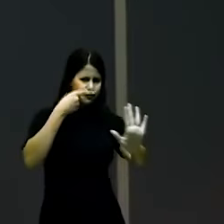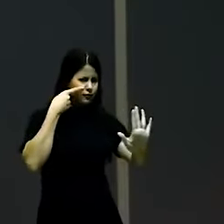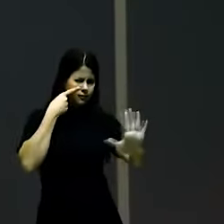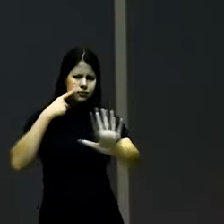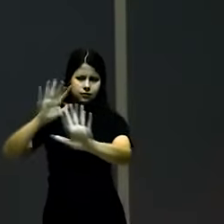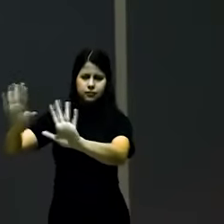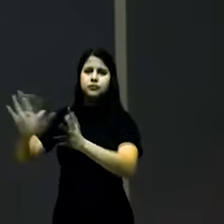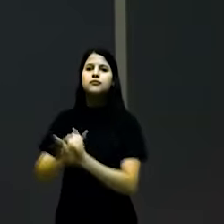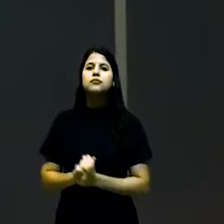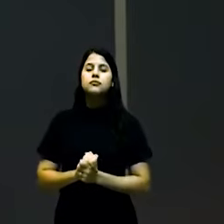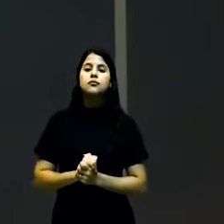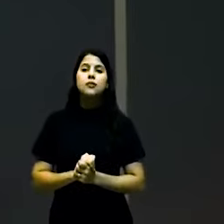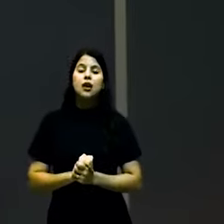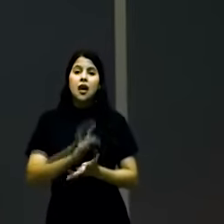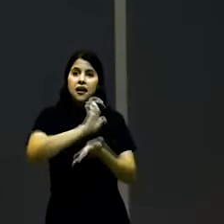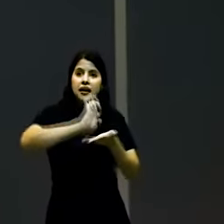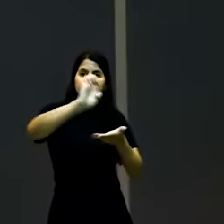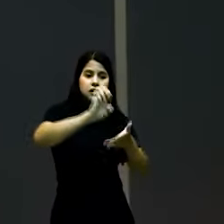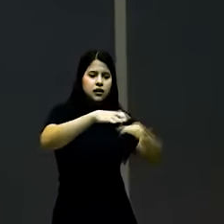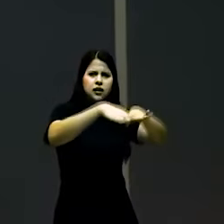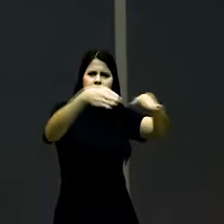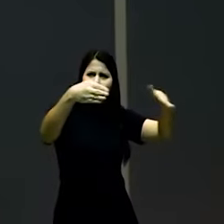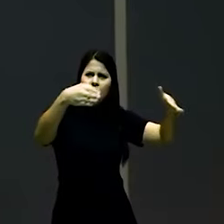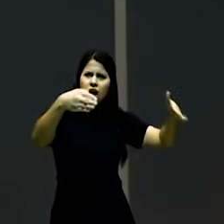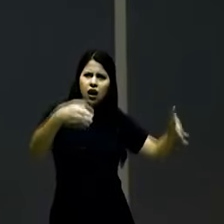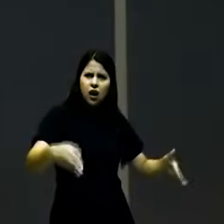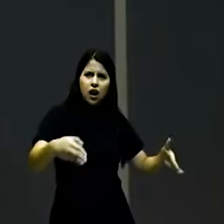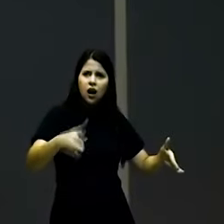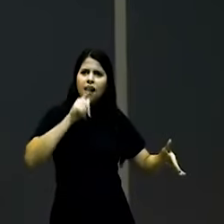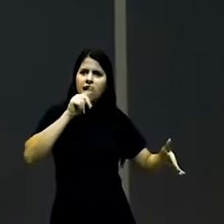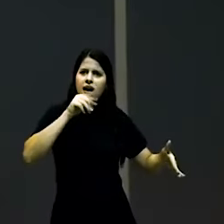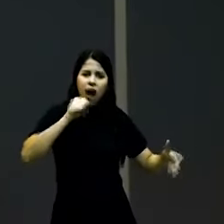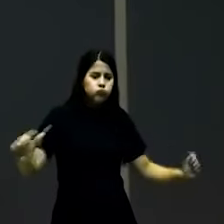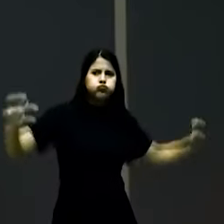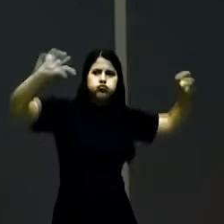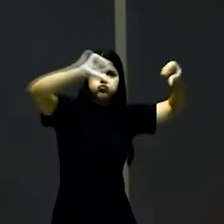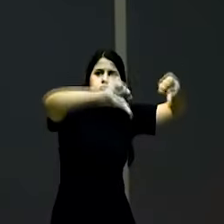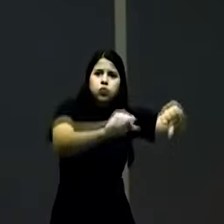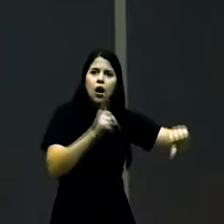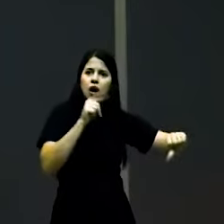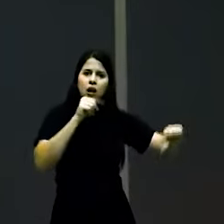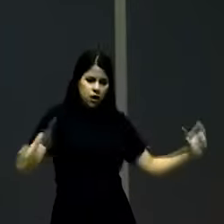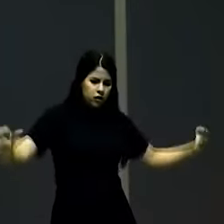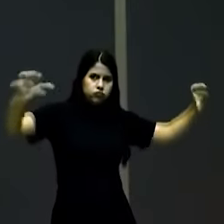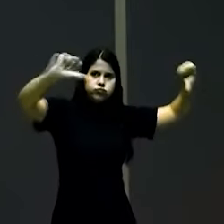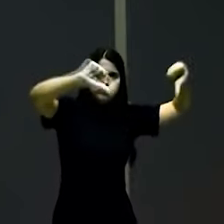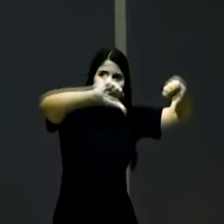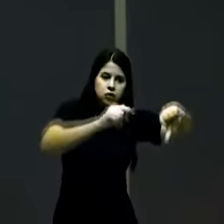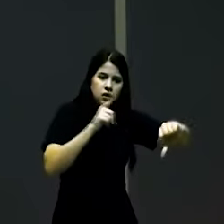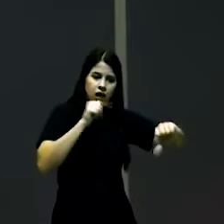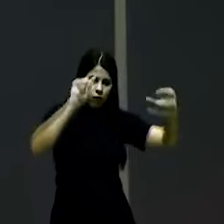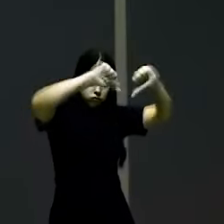E Elias faz o quê? Molha o altar. Traz mais água, molha aqui. É tanta água que enche as valas, a Bíblia diz.